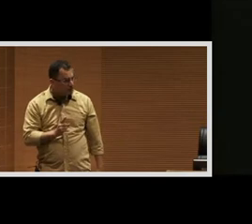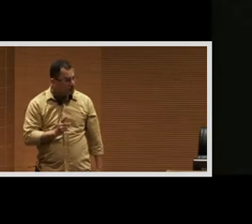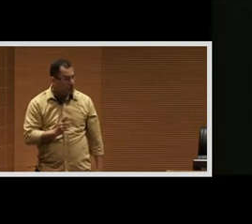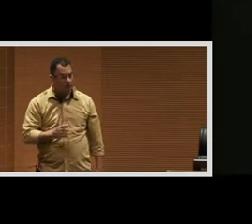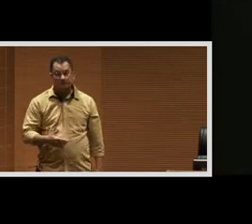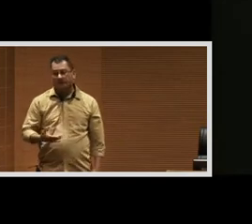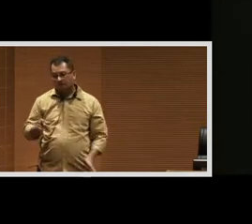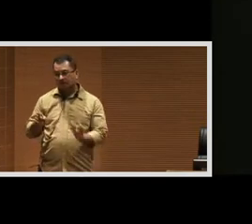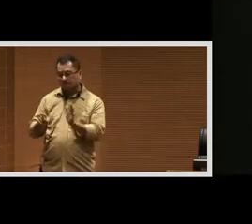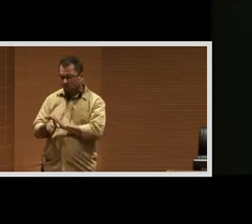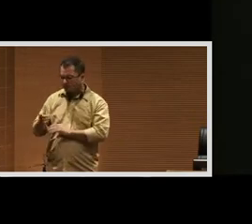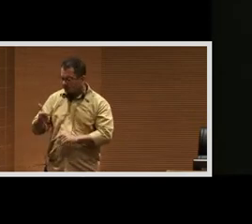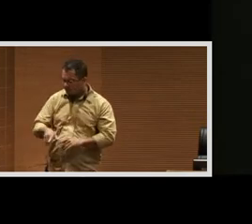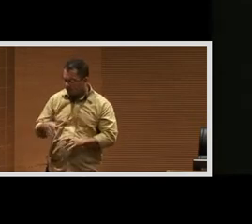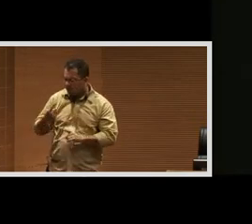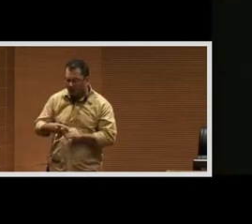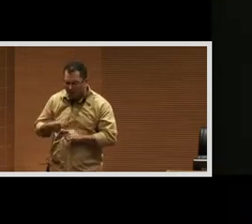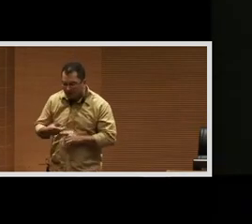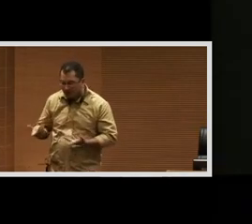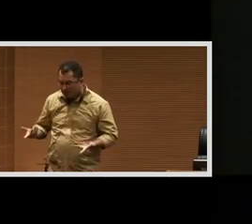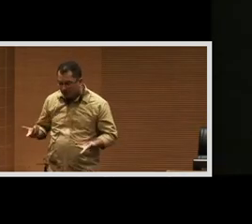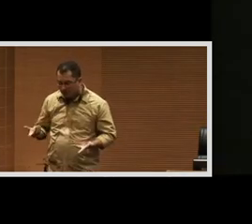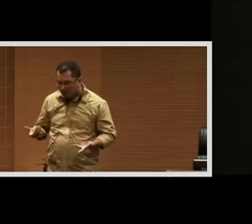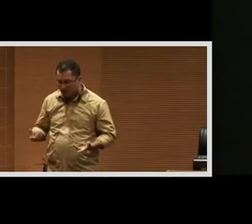Eu perguntei de novo: internar por quê?